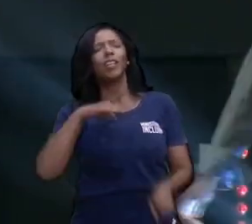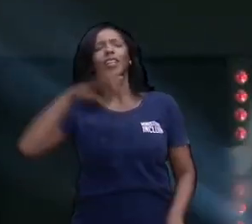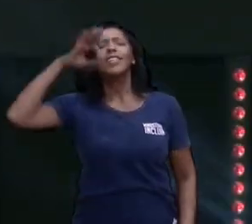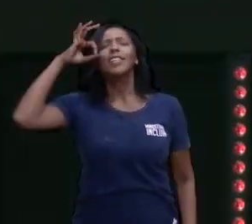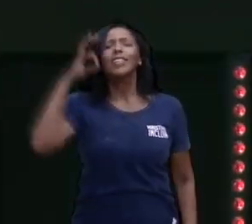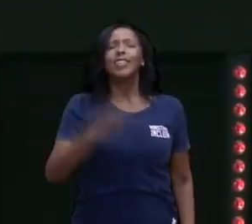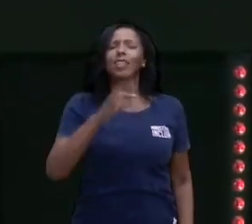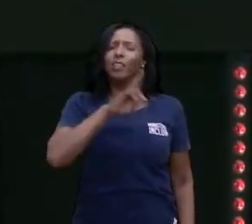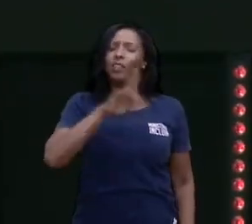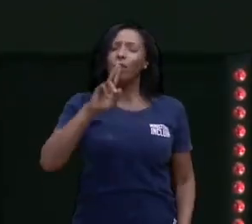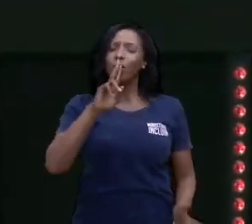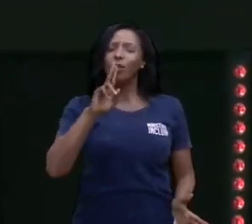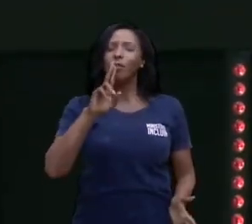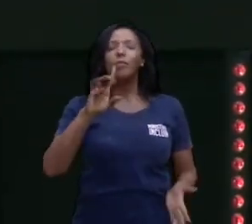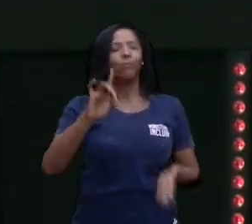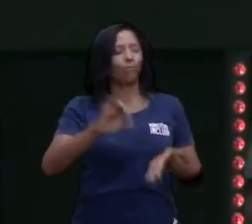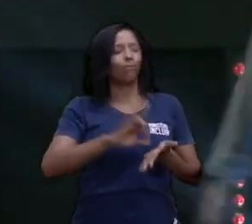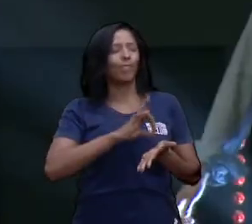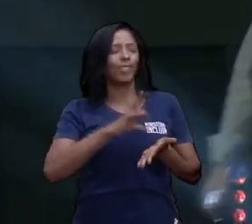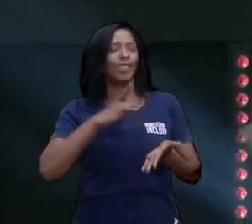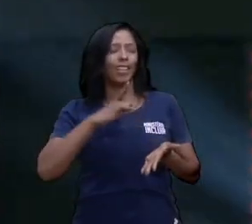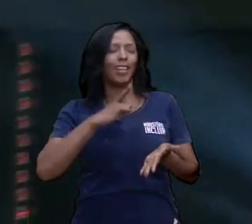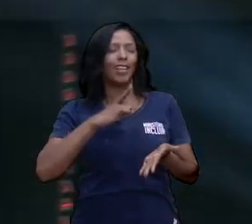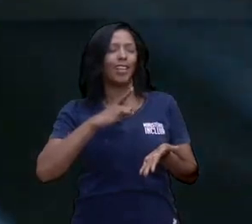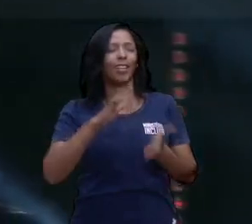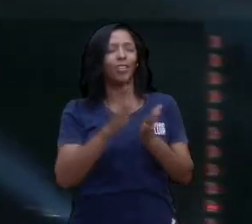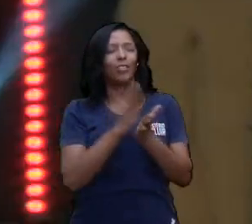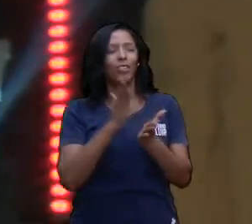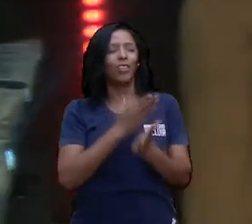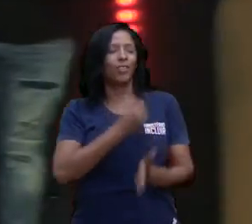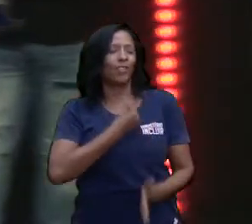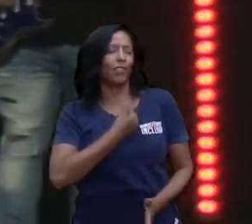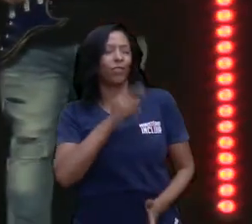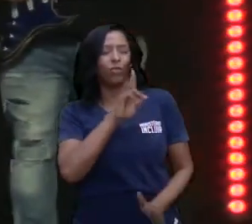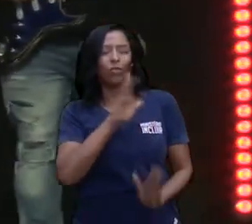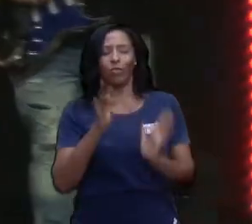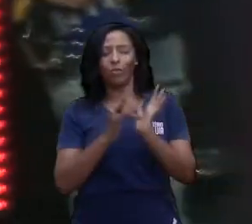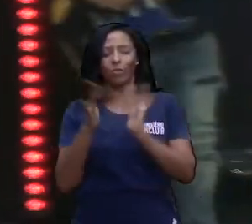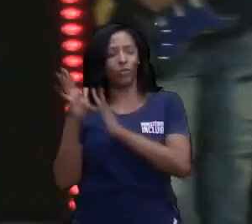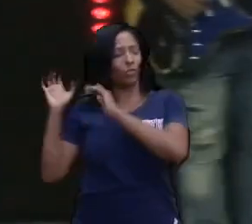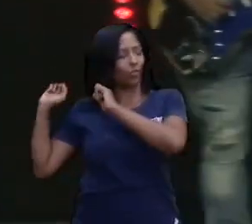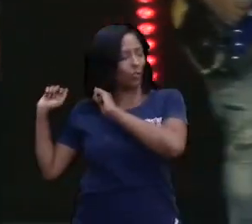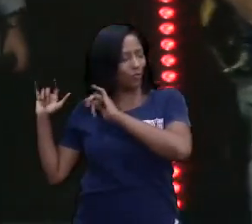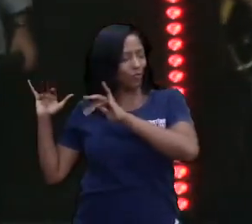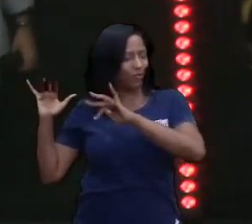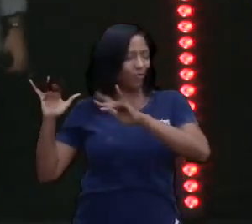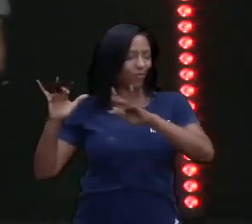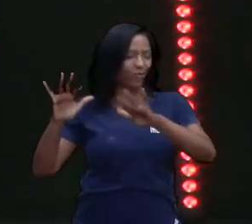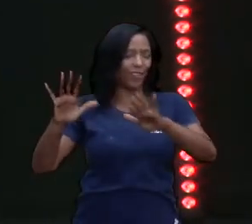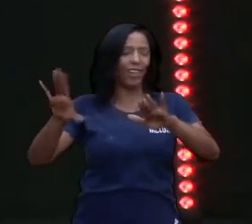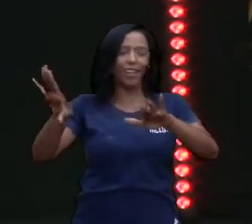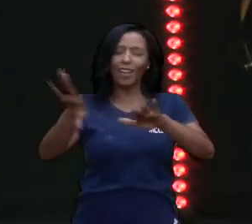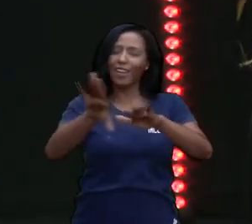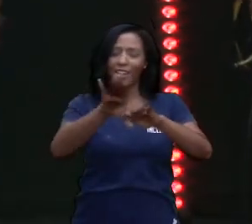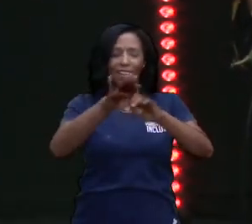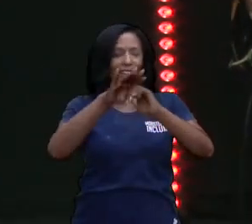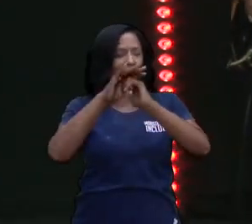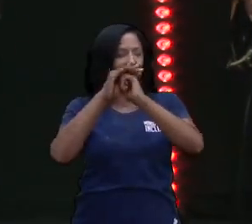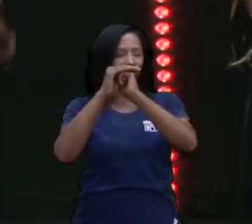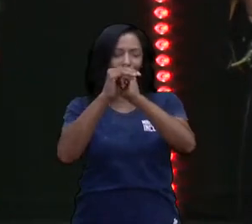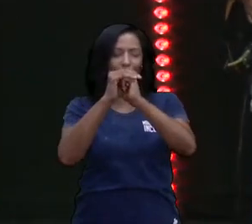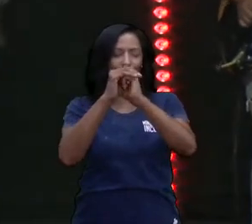de seus nomes escritos no livro da vida pois é no nome de Jesus que nós usa abençoamos Amém e